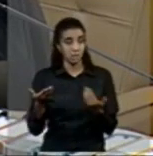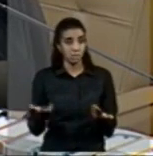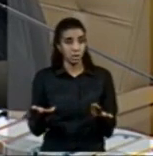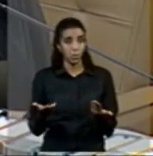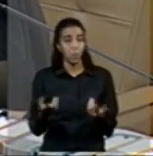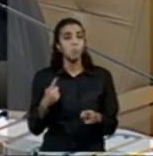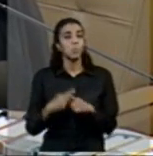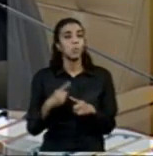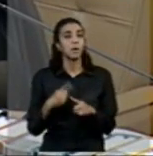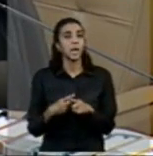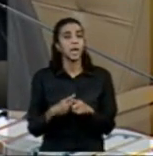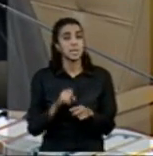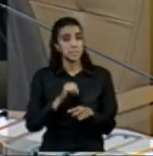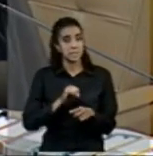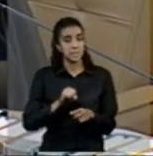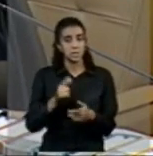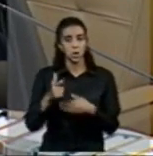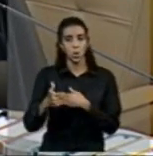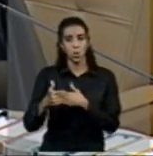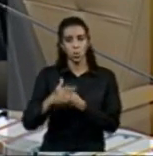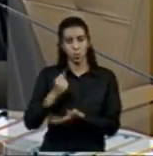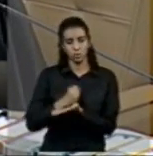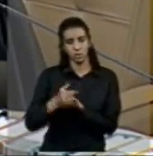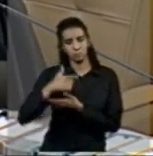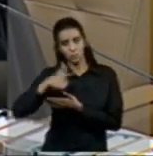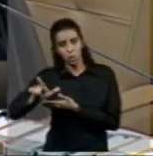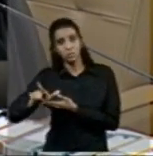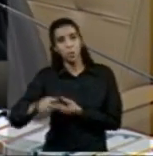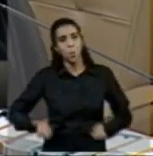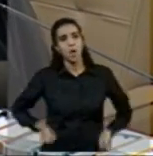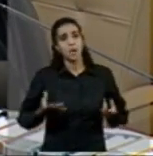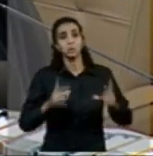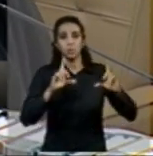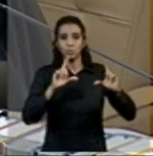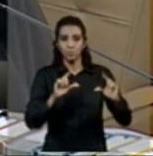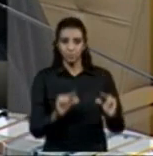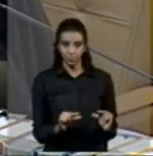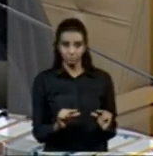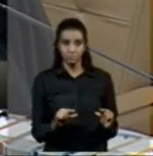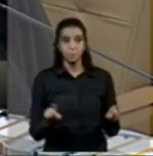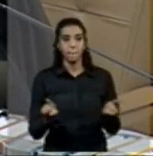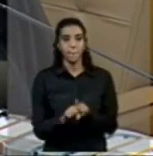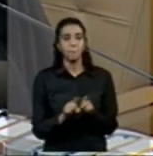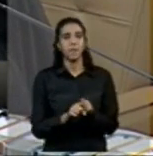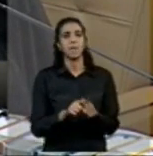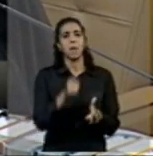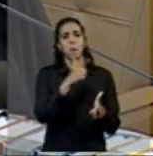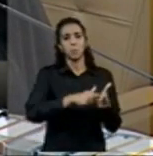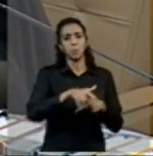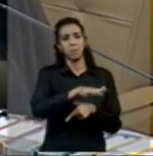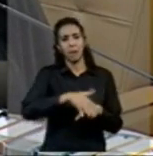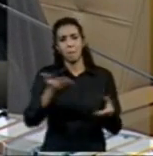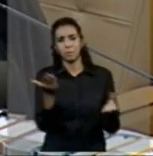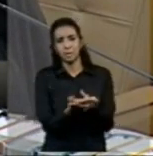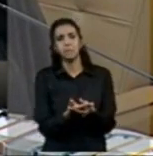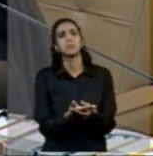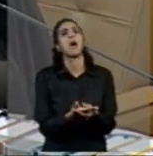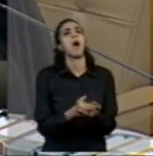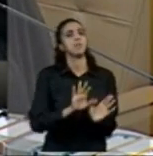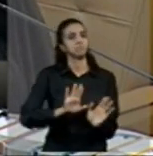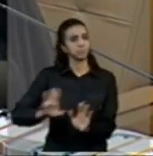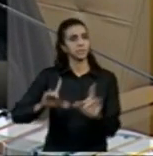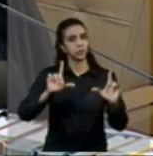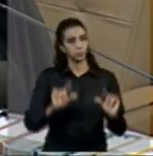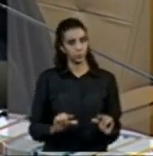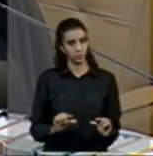de custos com a força de trabalho e ou a externalização dos conflitos trabalhistas, adotando